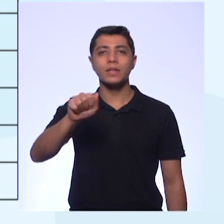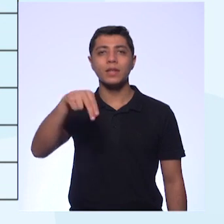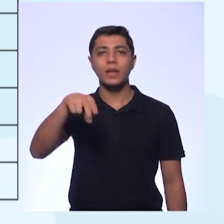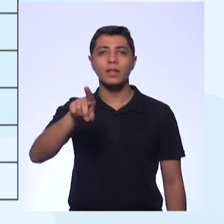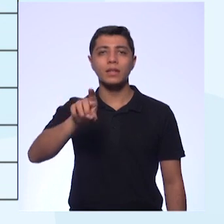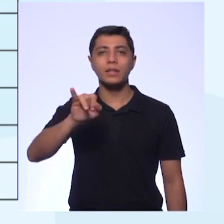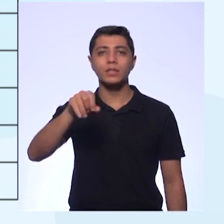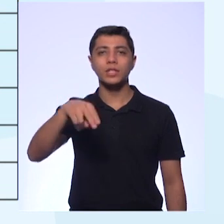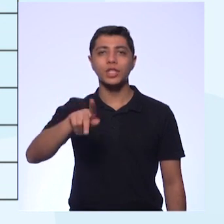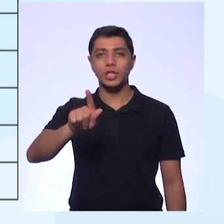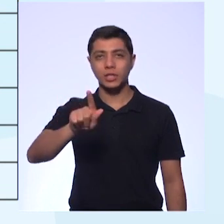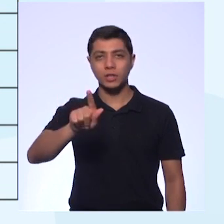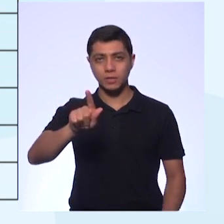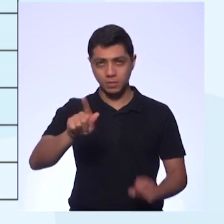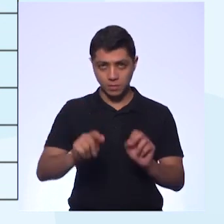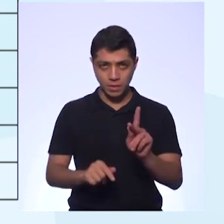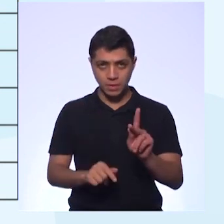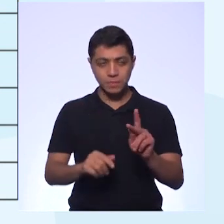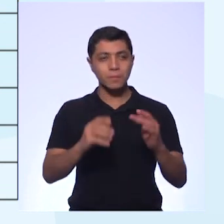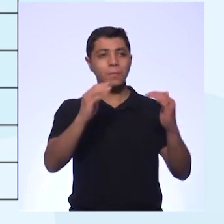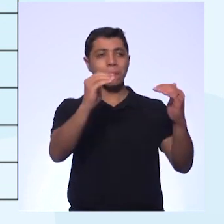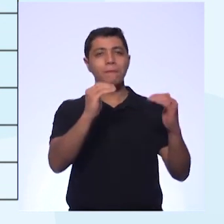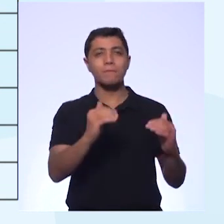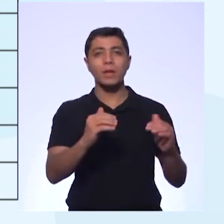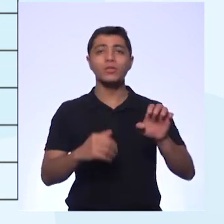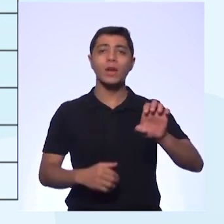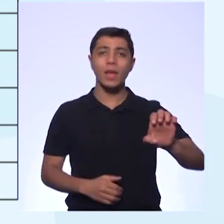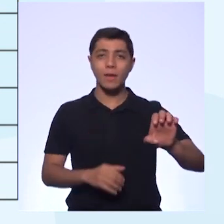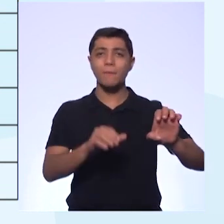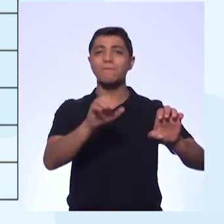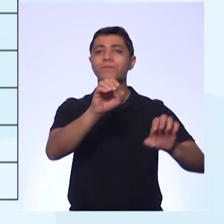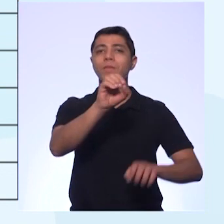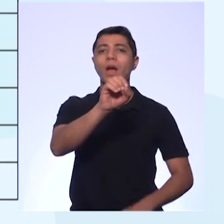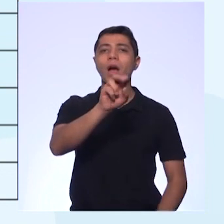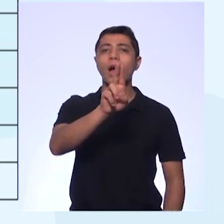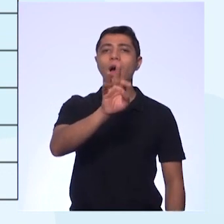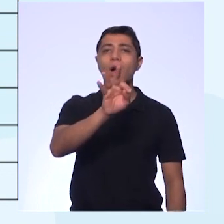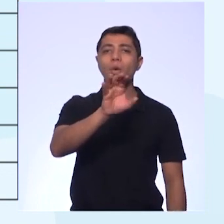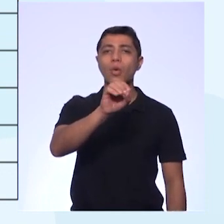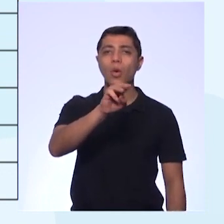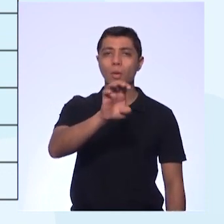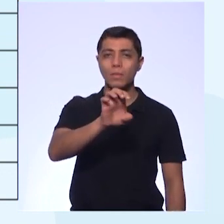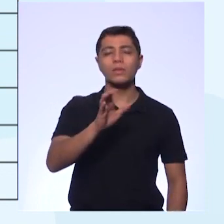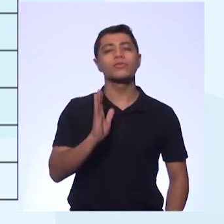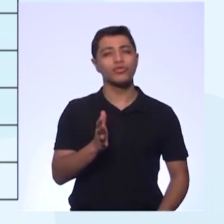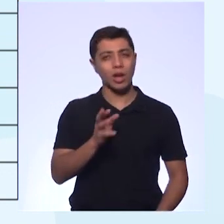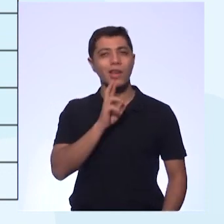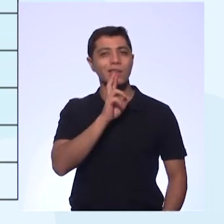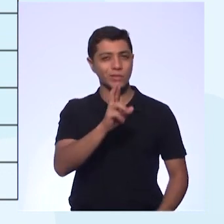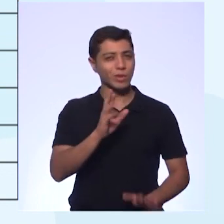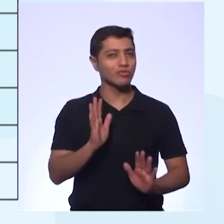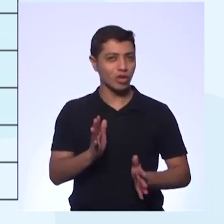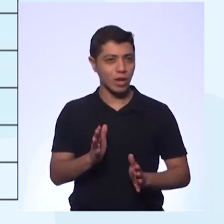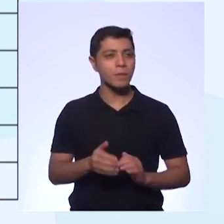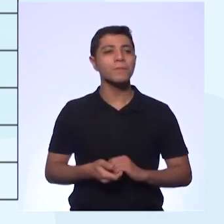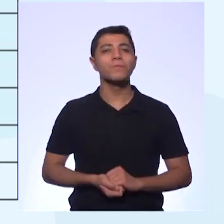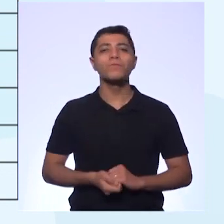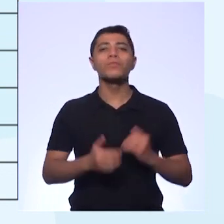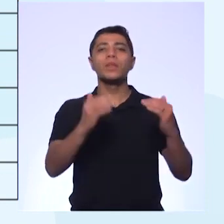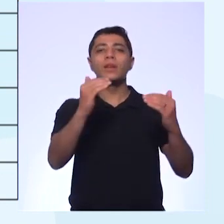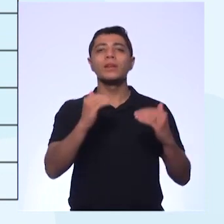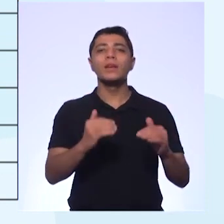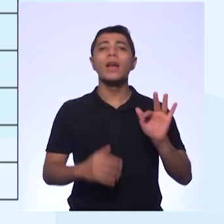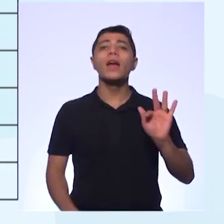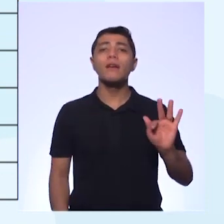relacionados. Depois a gente tem aí outcome, que a gente já falou a resposta, né? Que é resultado. Fact. Fato. E aí, se você